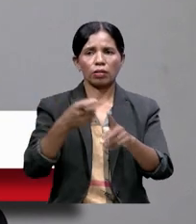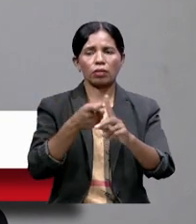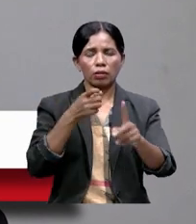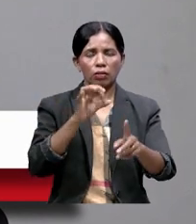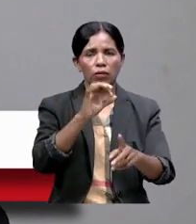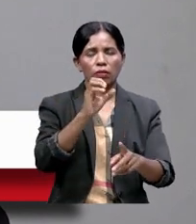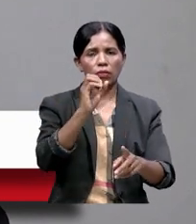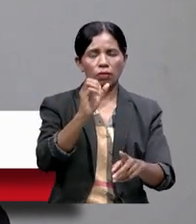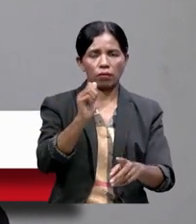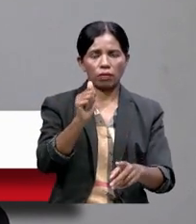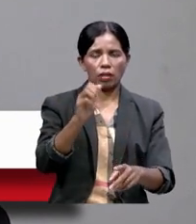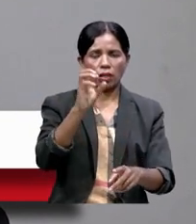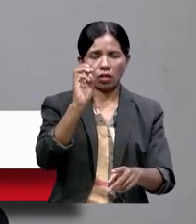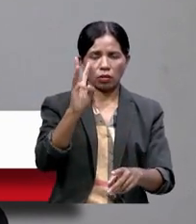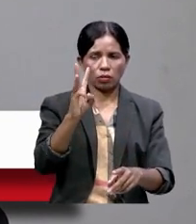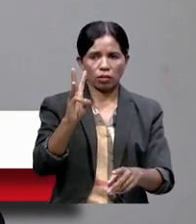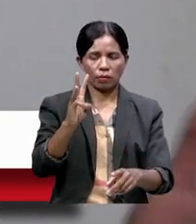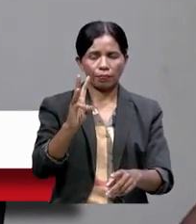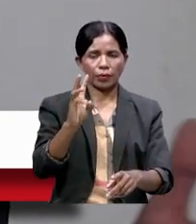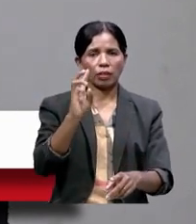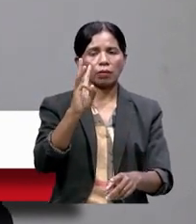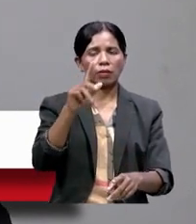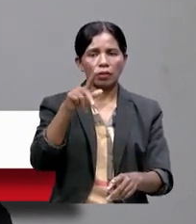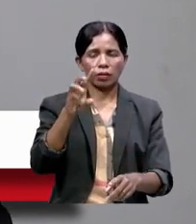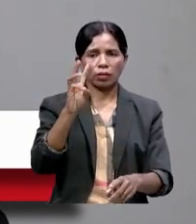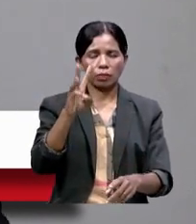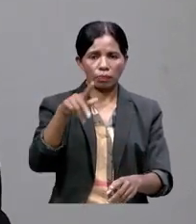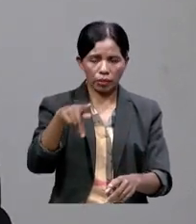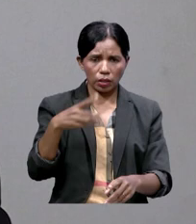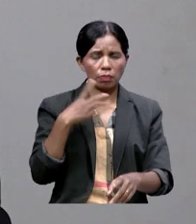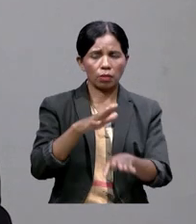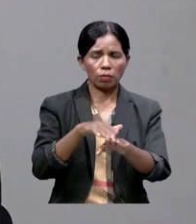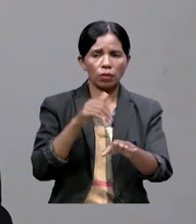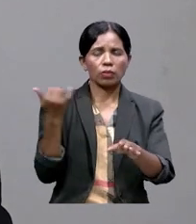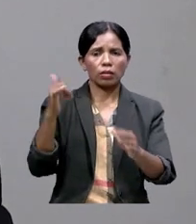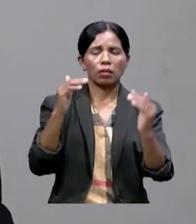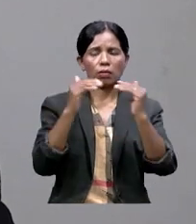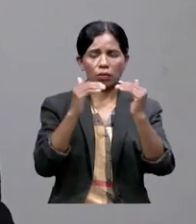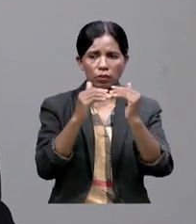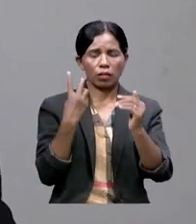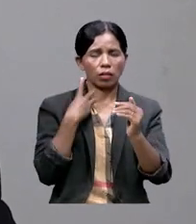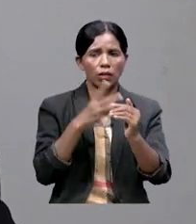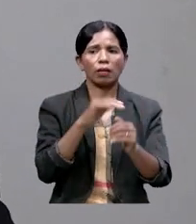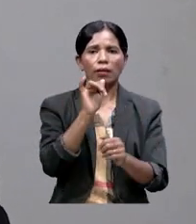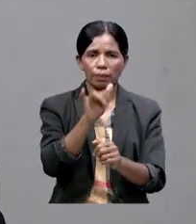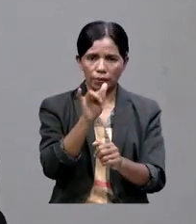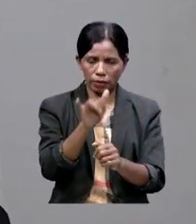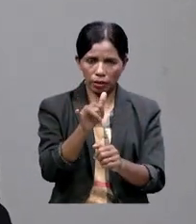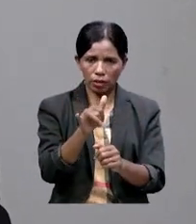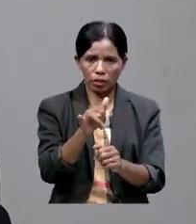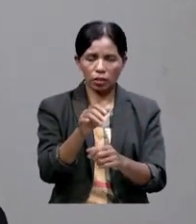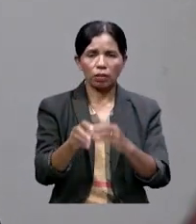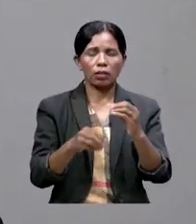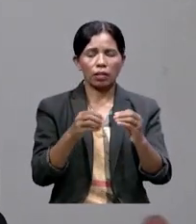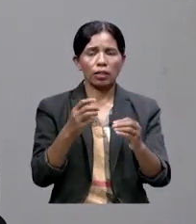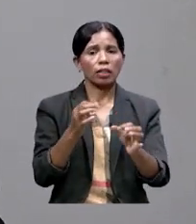ho WP ami convida sira ami alo encontro ne ba ami concorda kata ka